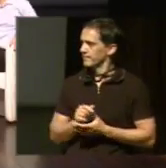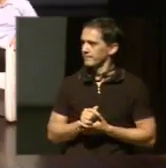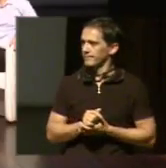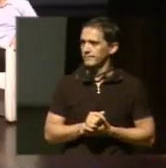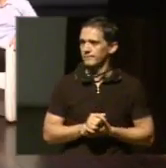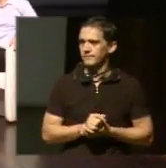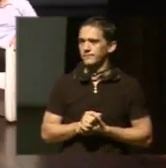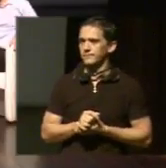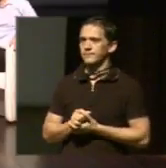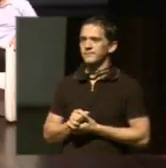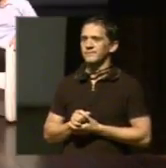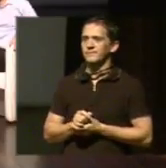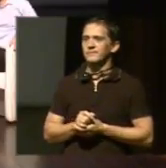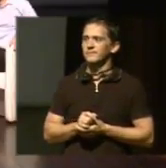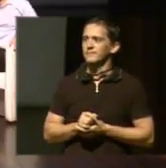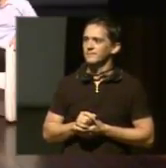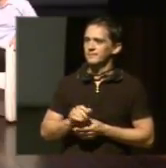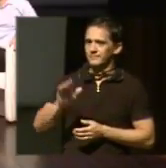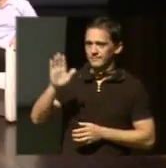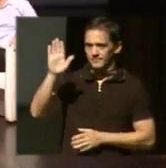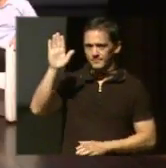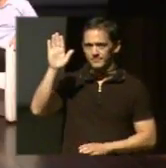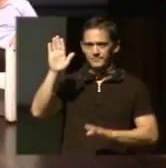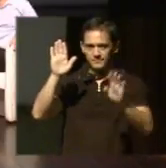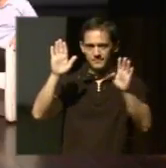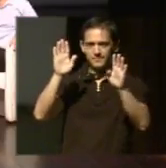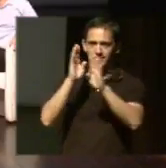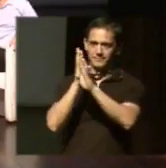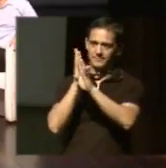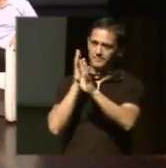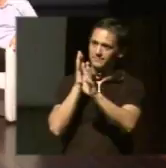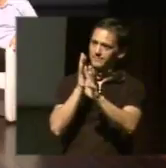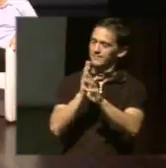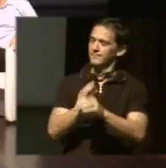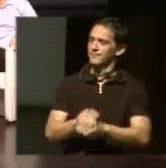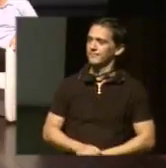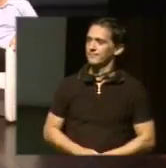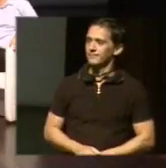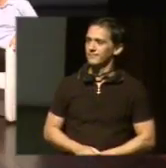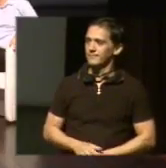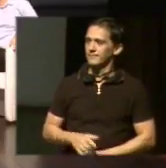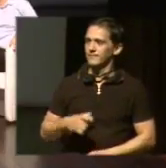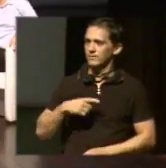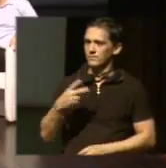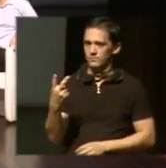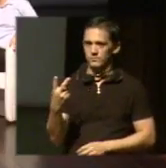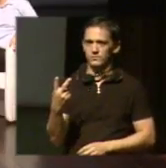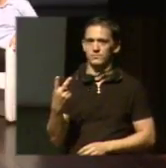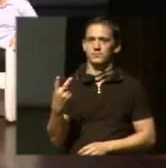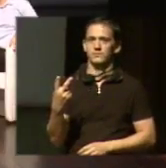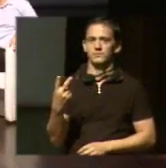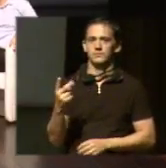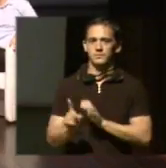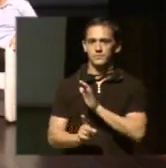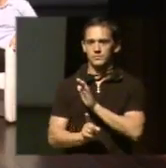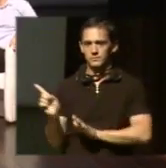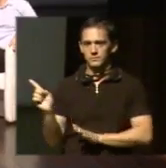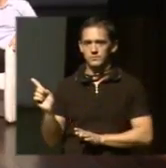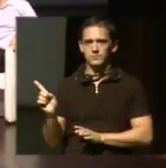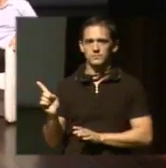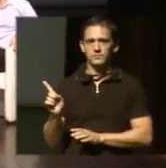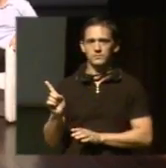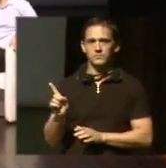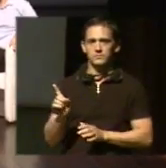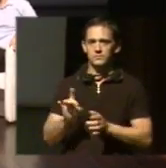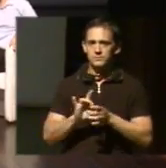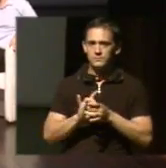Quem levanta a mão, a gente vai botando numa fila aí, tá? Para perguntar. Temos duas perguntas. Então, a gente dá a oportunidade para o público também